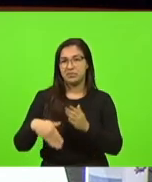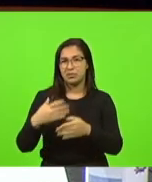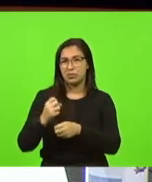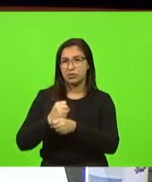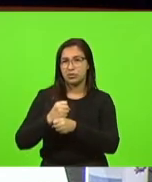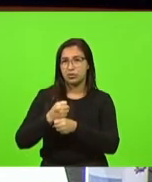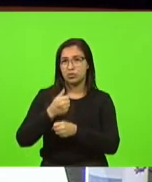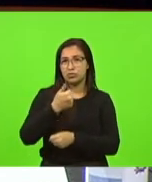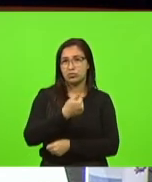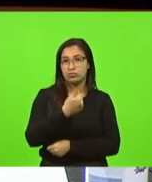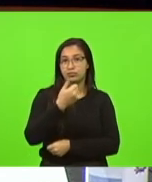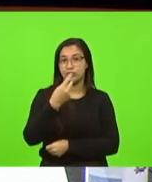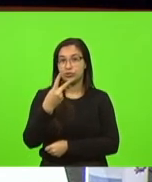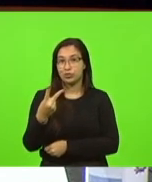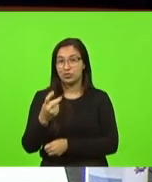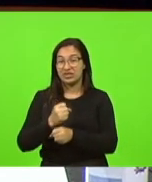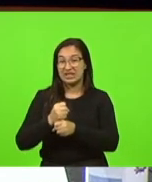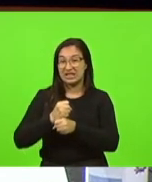sua vigência,